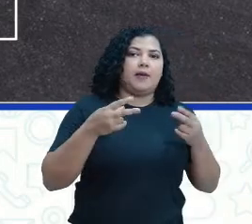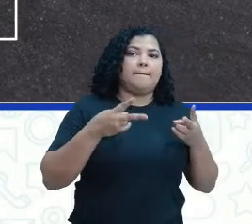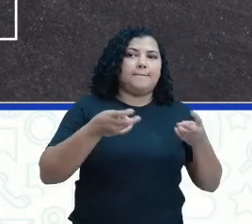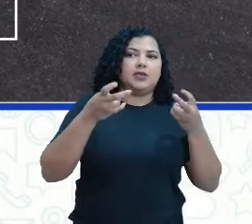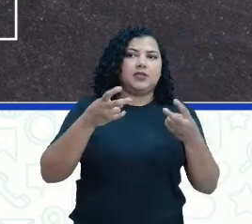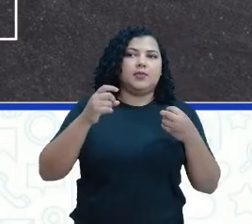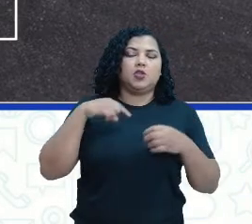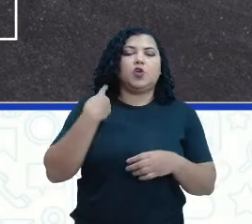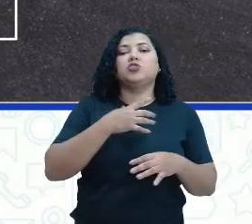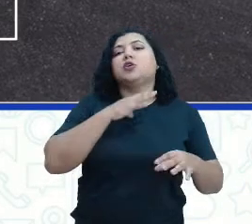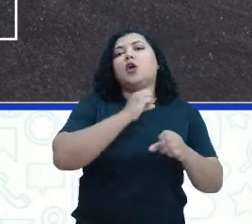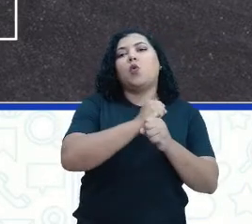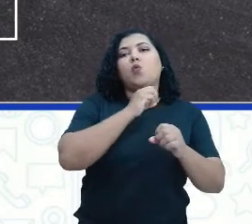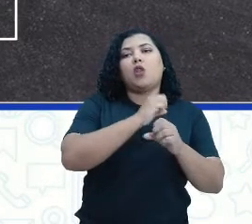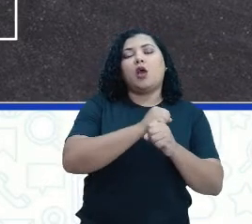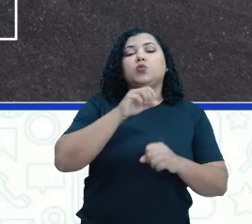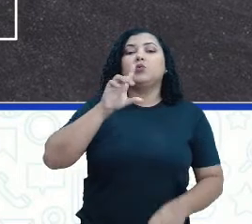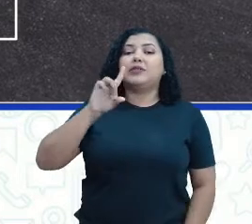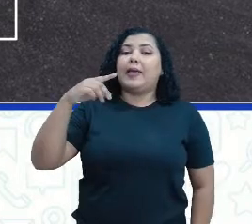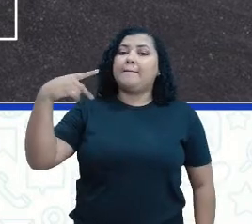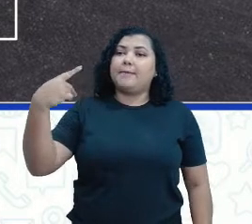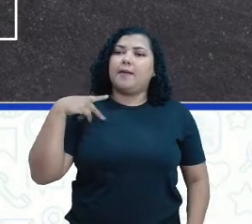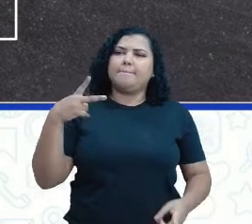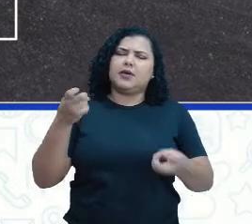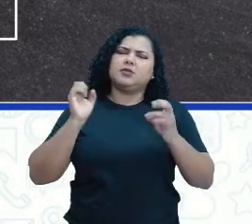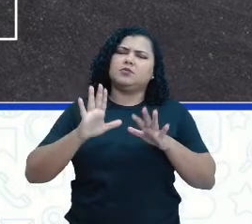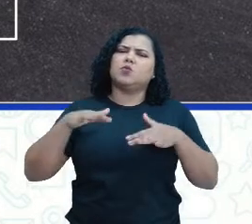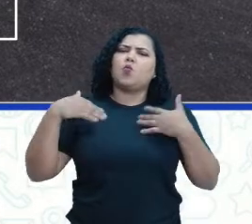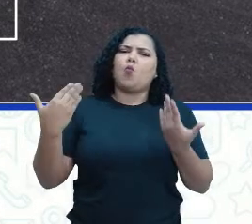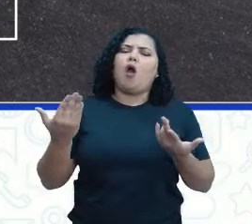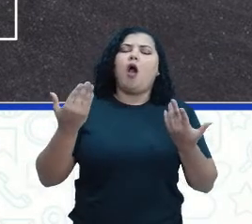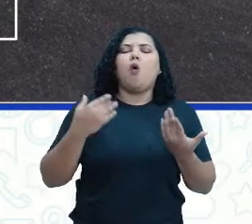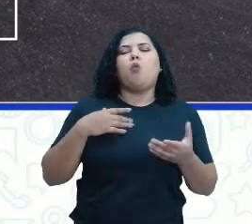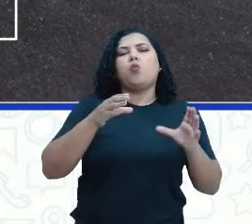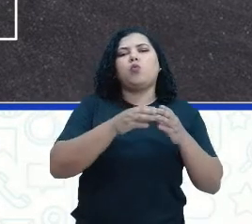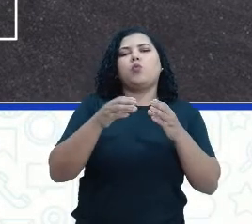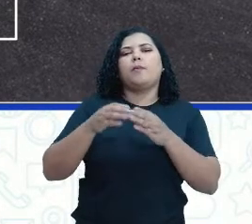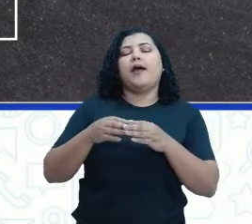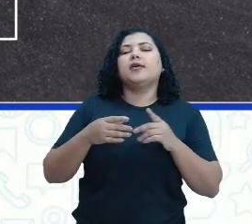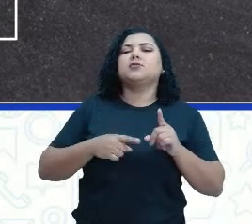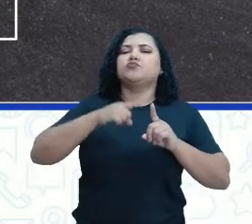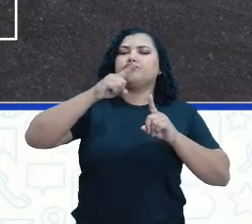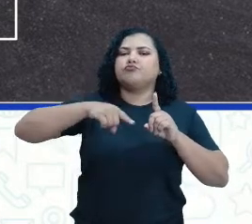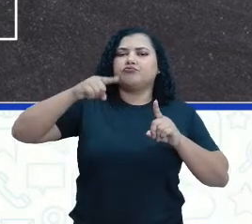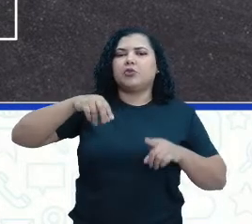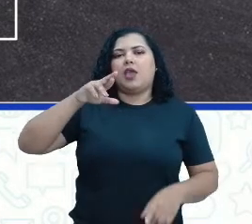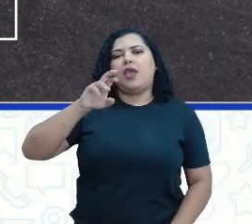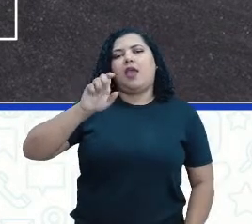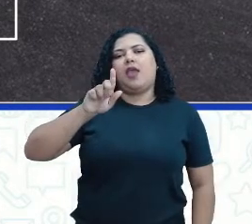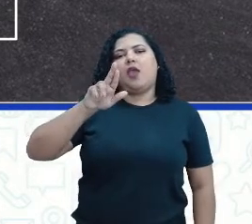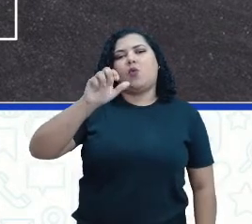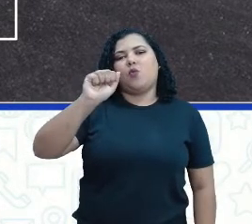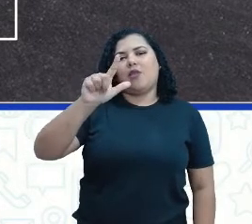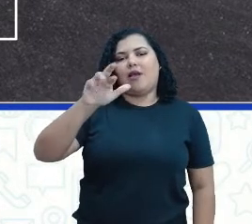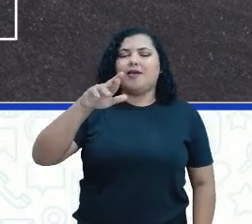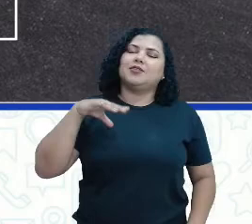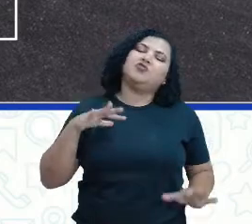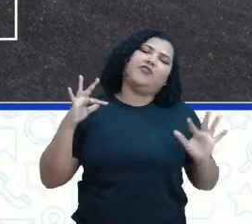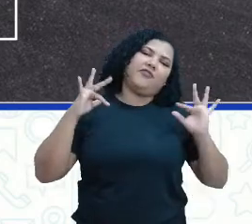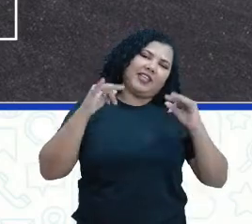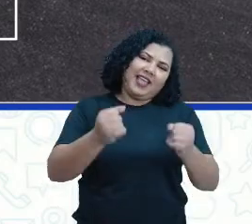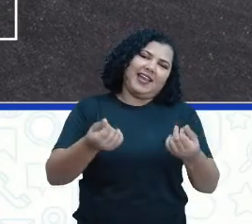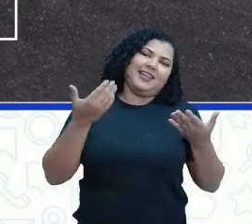gente está calculando o desvio padrão no sentido de ver qual foi a mais regular delas, tá certo? E a gente vai encerrar a aula aqui,